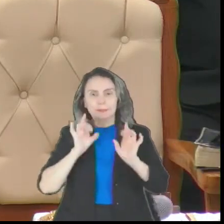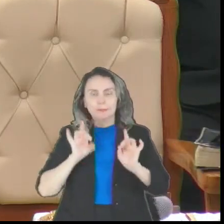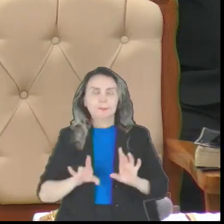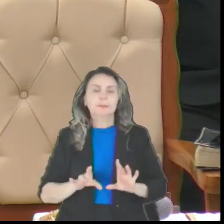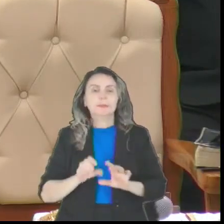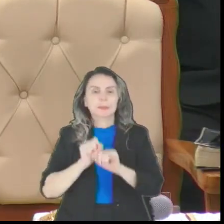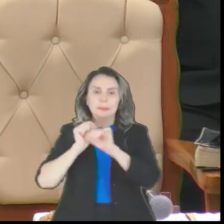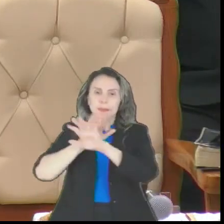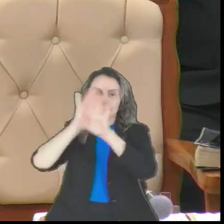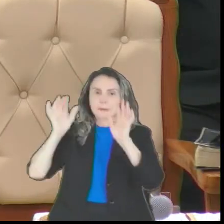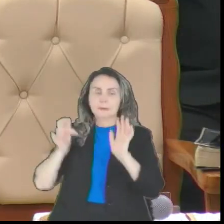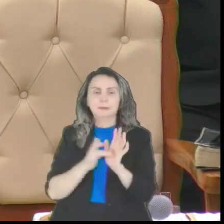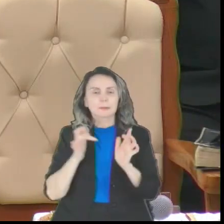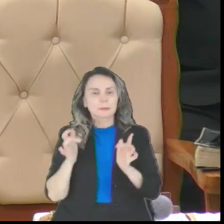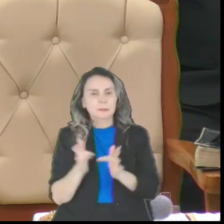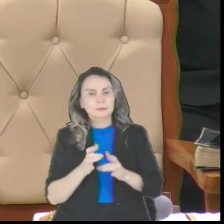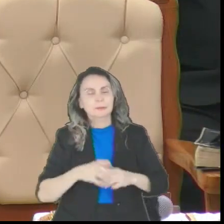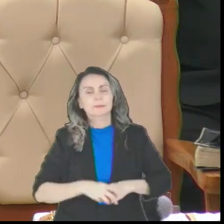Jesus.